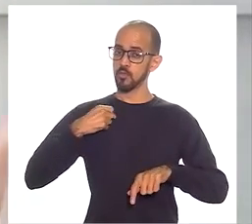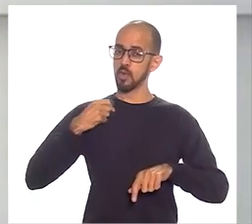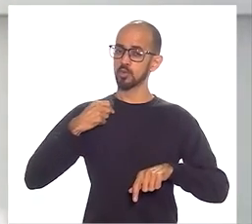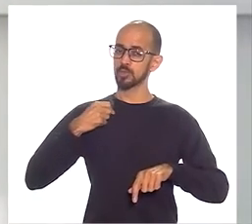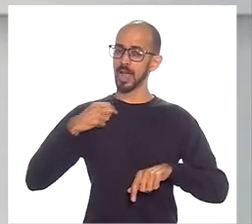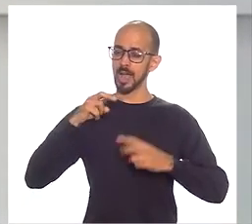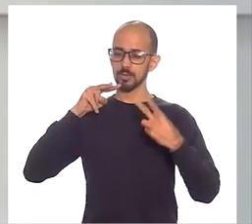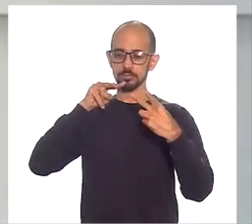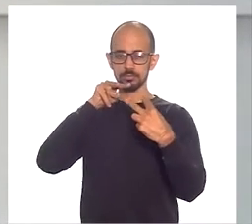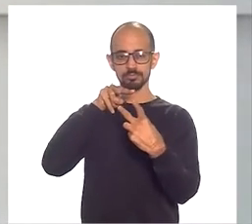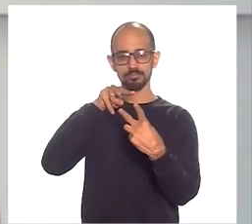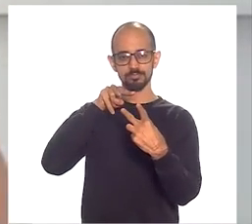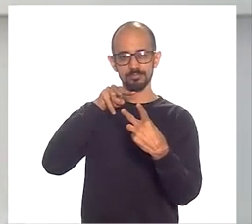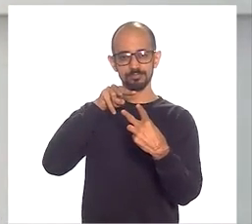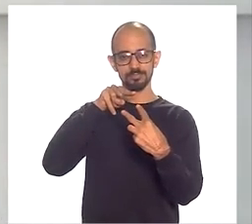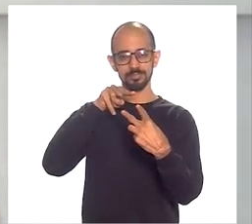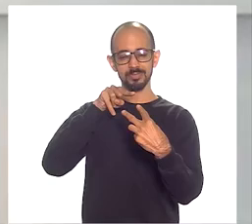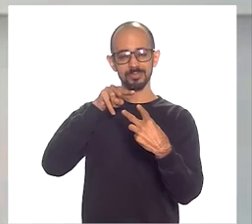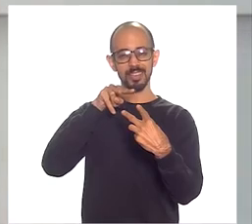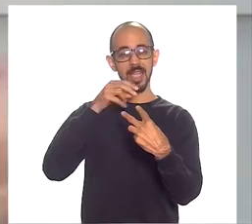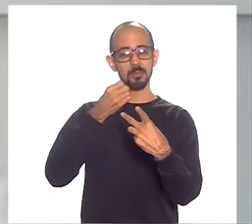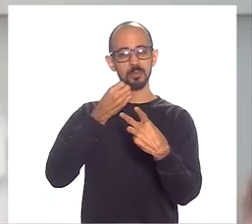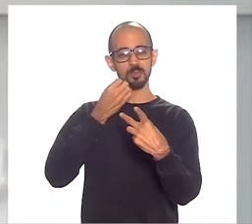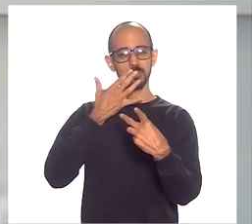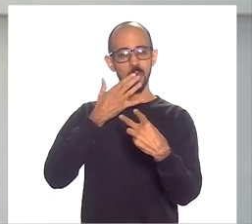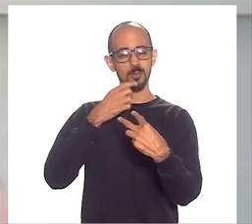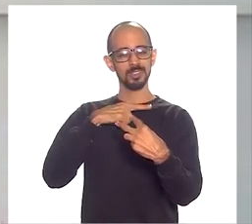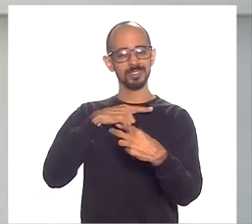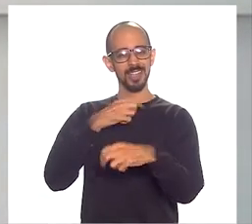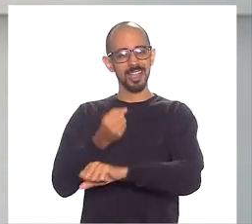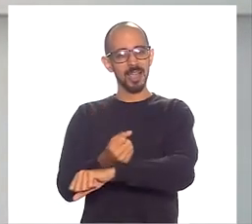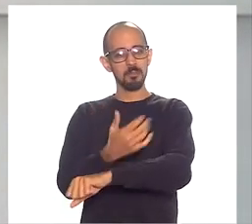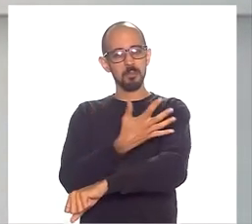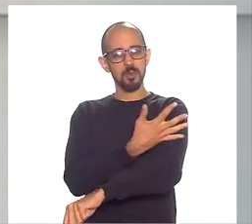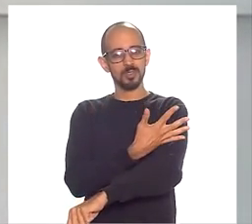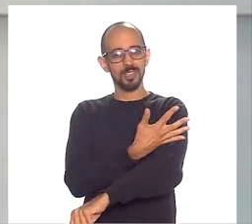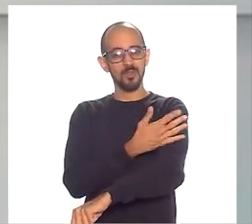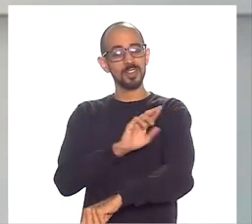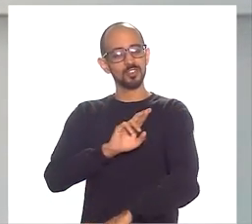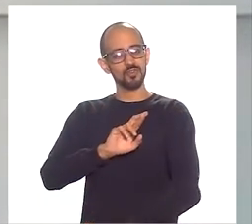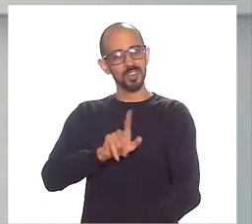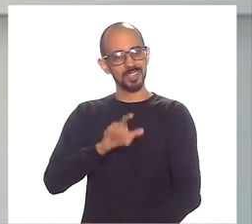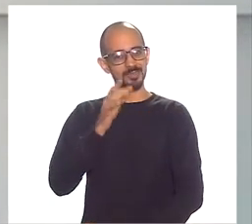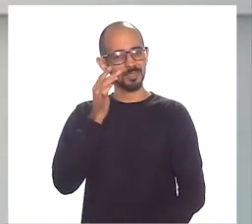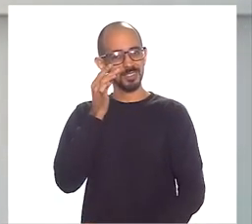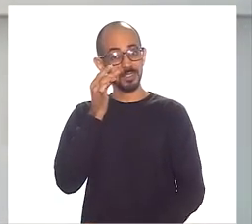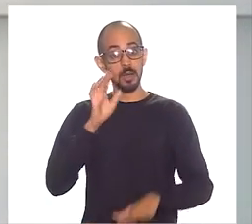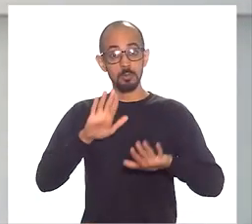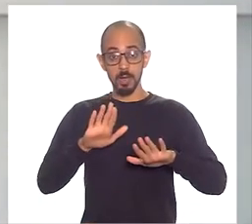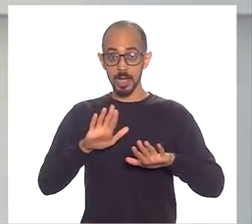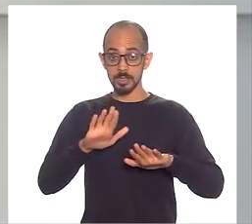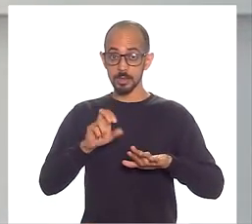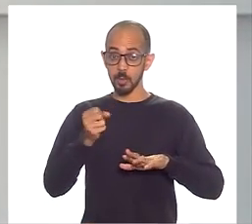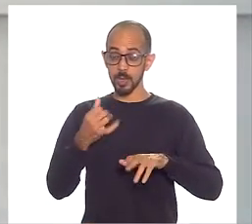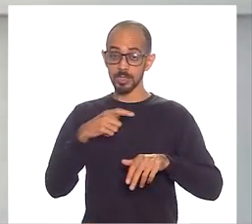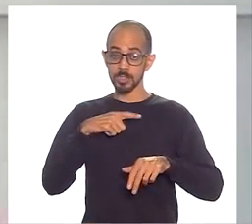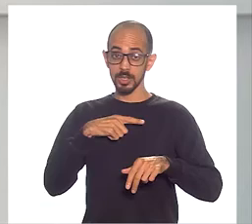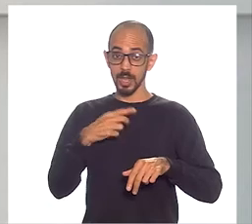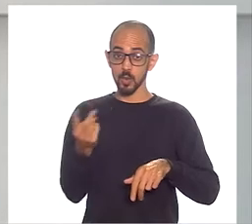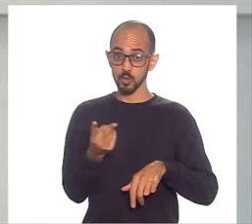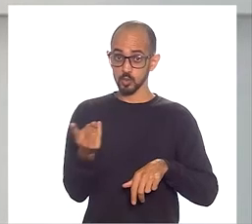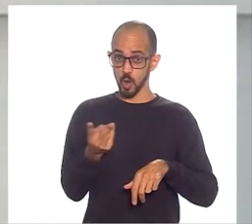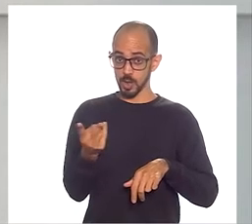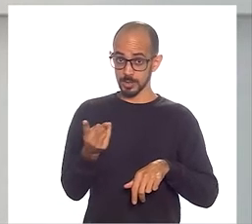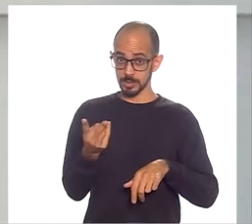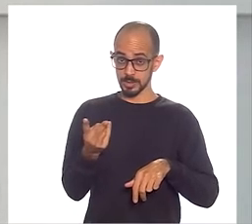olho no olho, o abraço, o choro, quando a gente chora de emoção junto com o aluno, é diferente no presencial. Mas o híbrido, essa forma